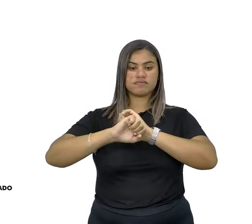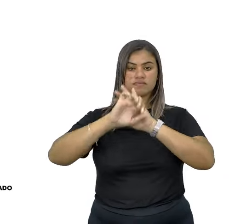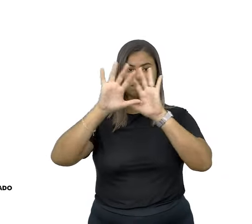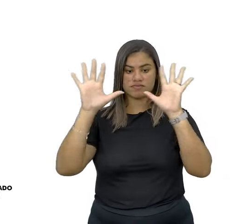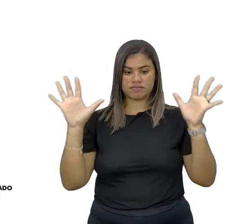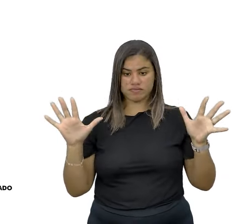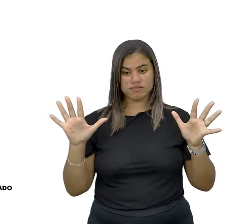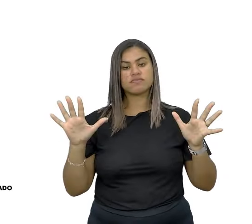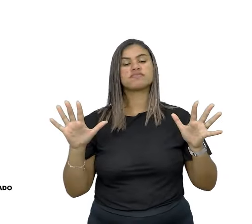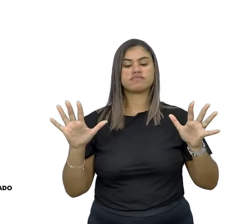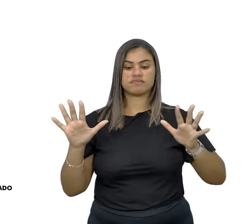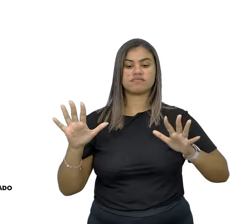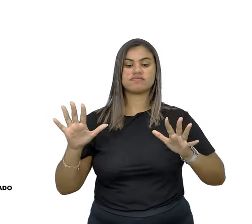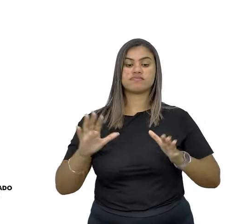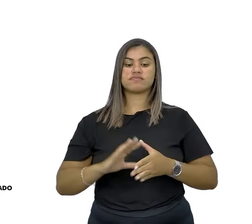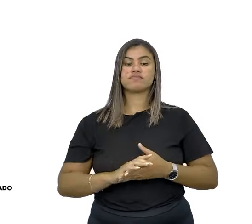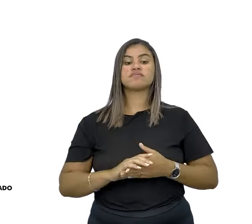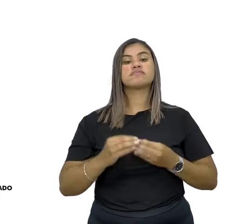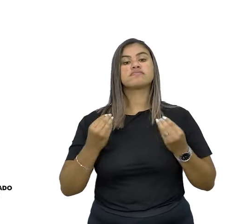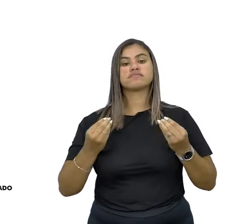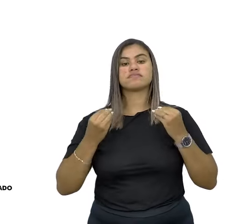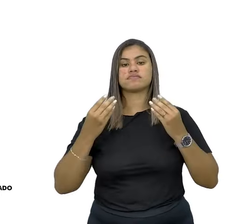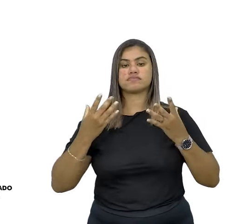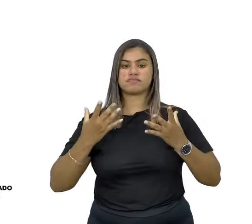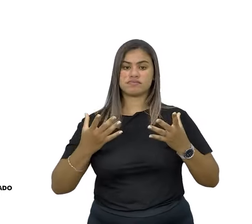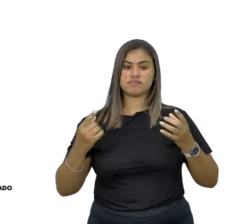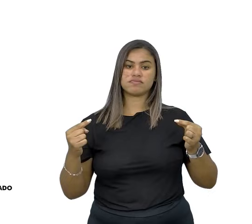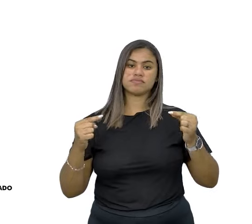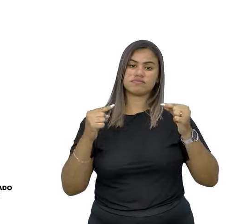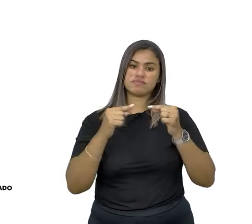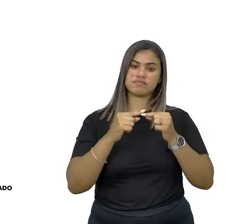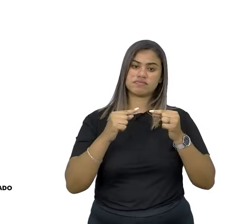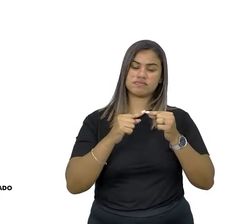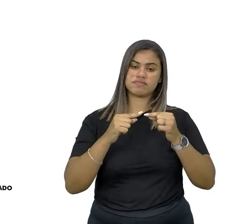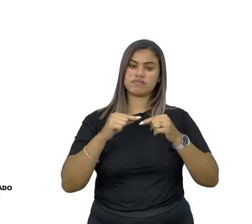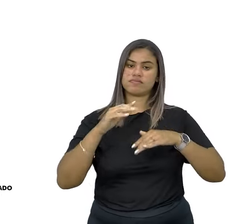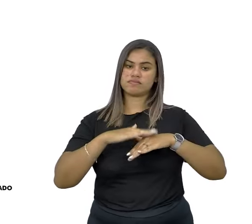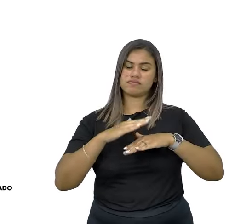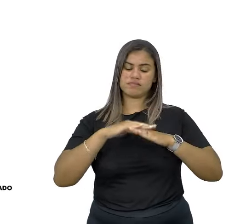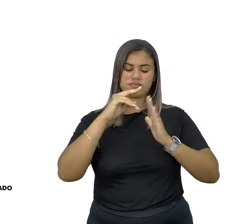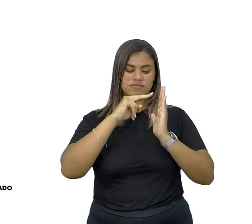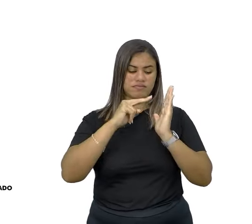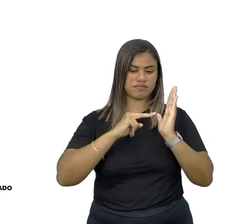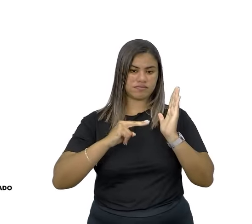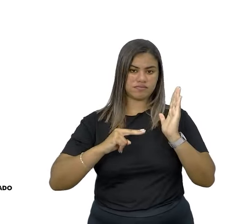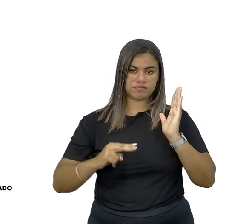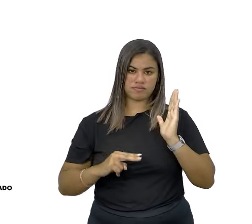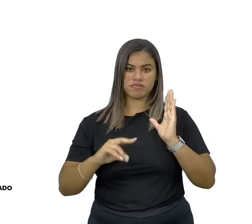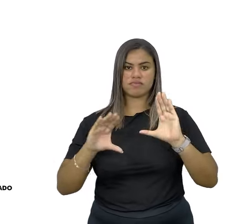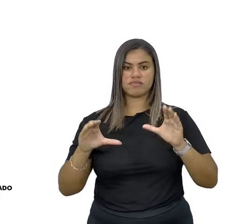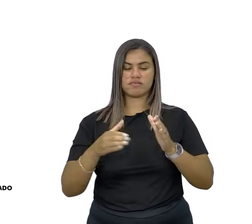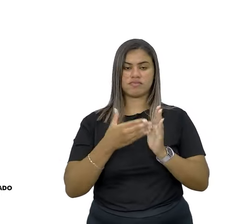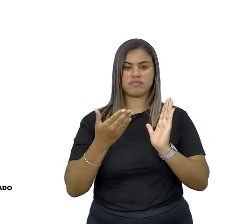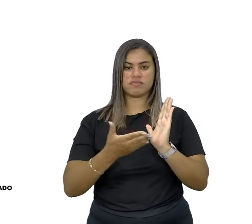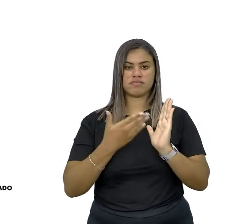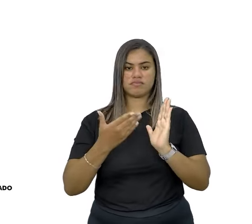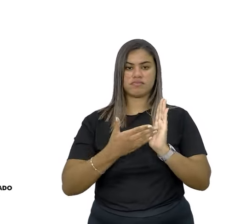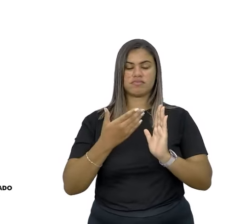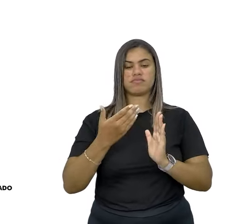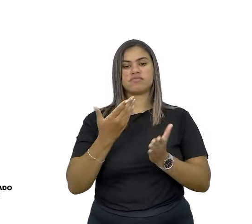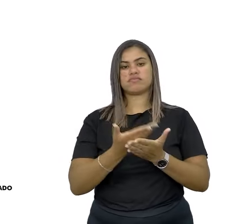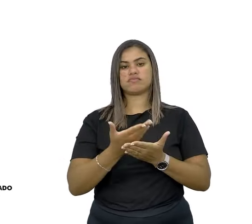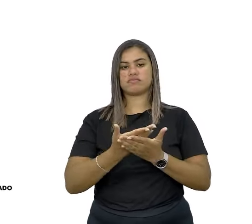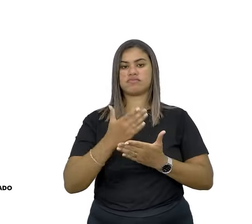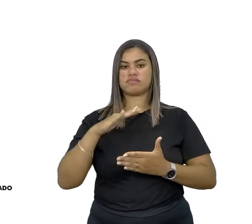desenvolvidas nas aulas desse dia, que poderão ocorrer à medida em que se realiza a leitura coletiva do caderno do estudante.